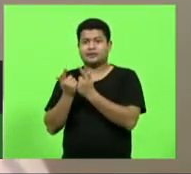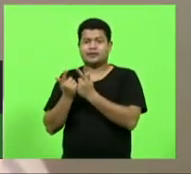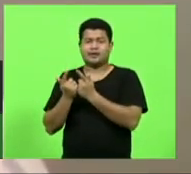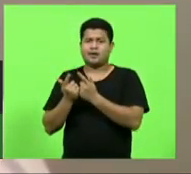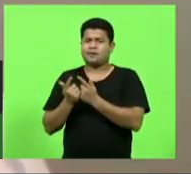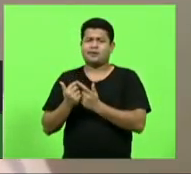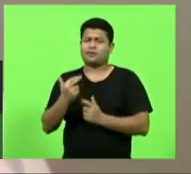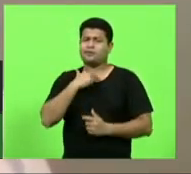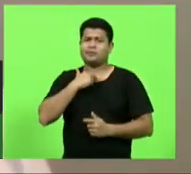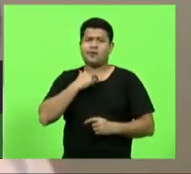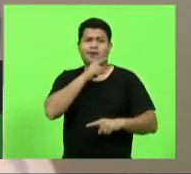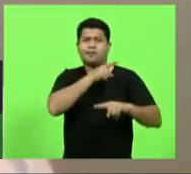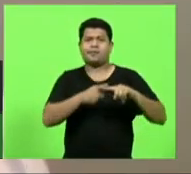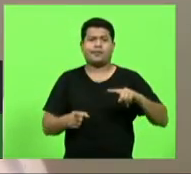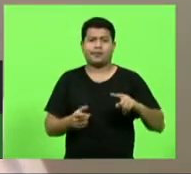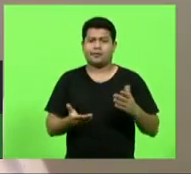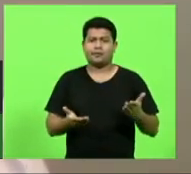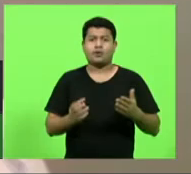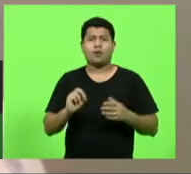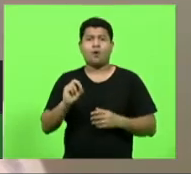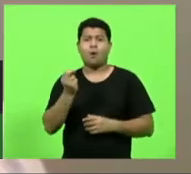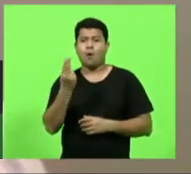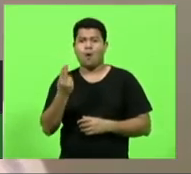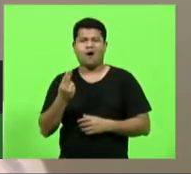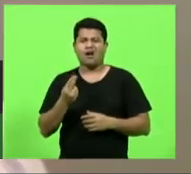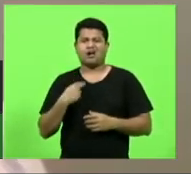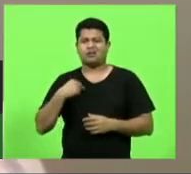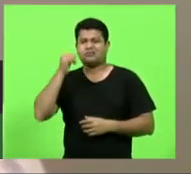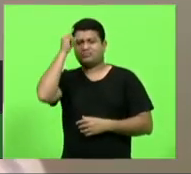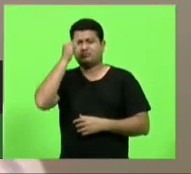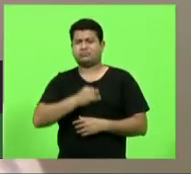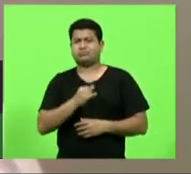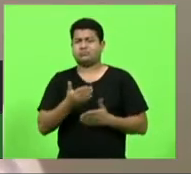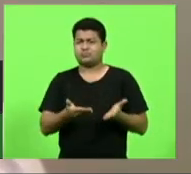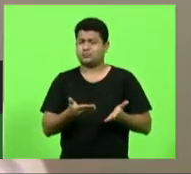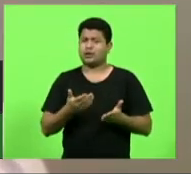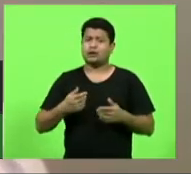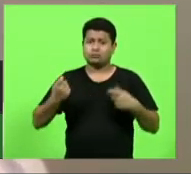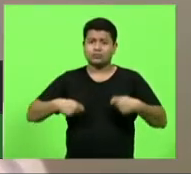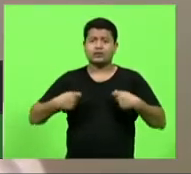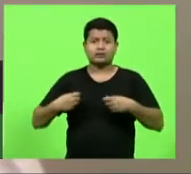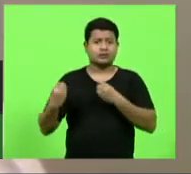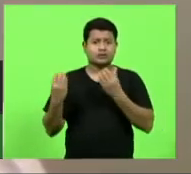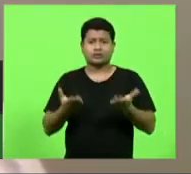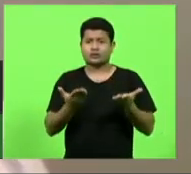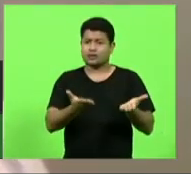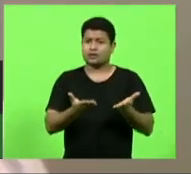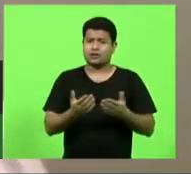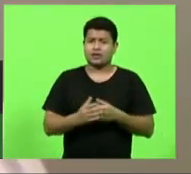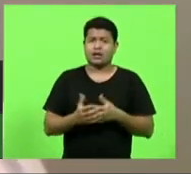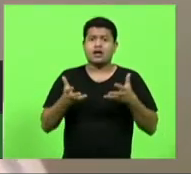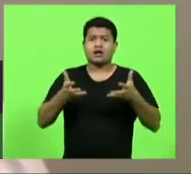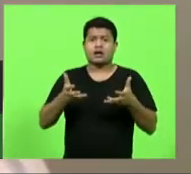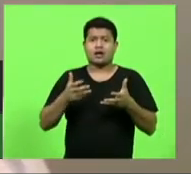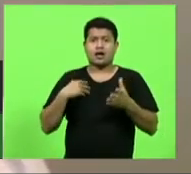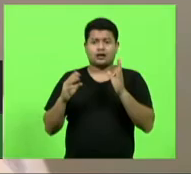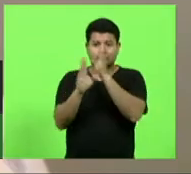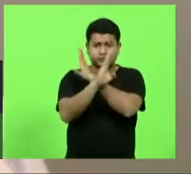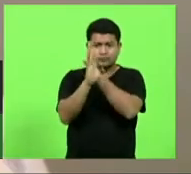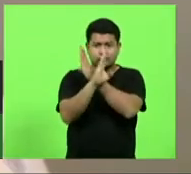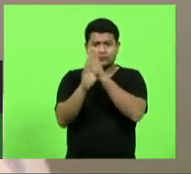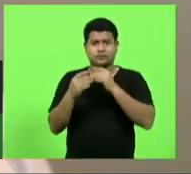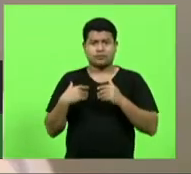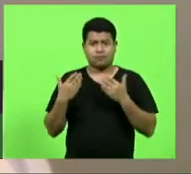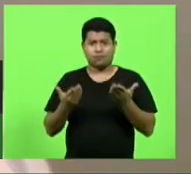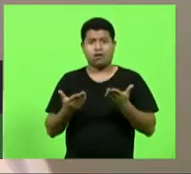negar a dar essa oportunidade aos deputados, às minorias que querem fazer essa investigação. É um